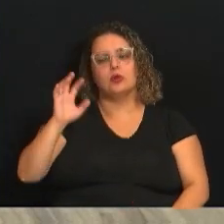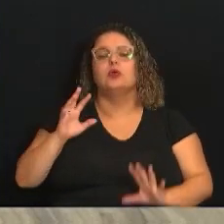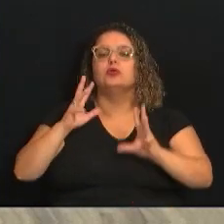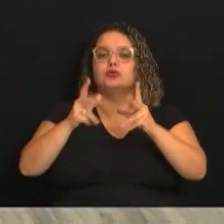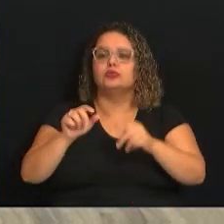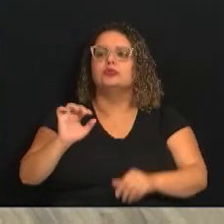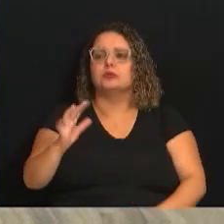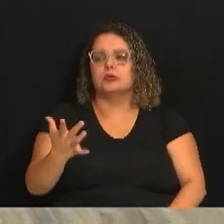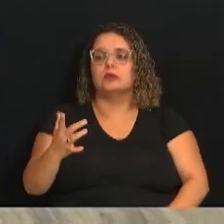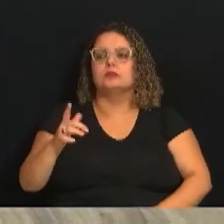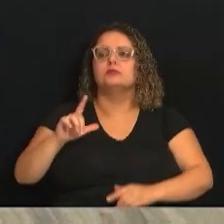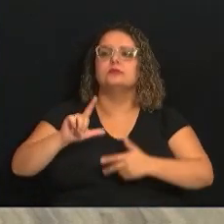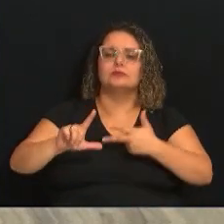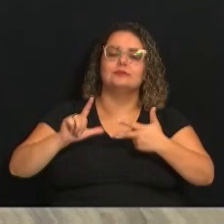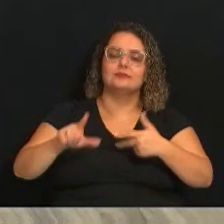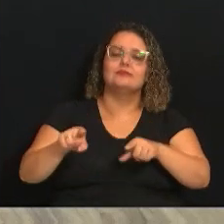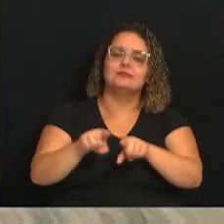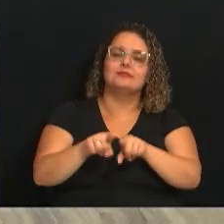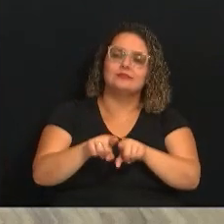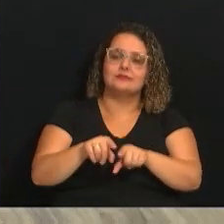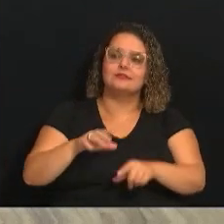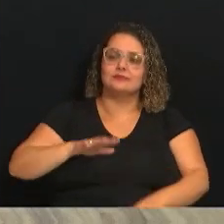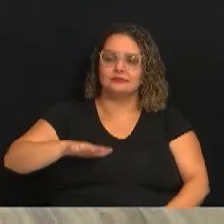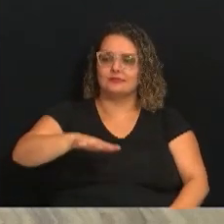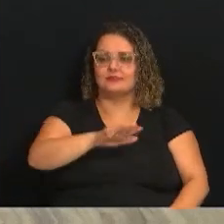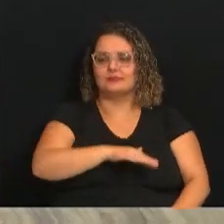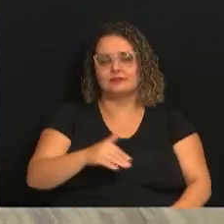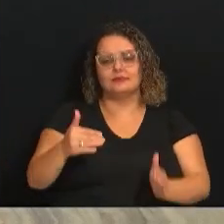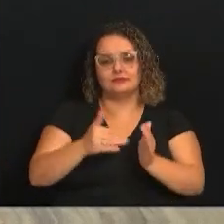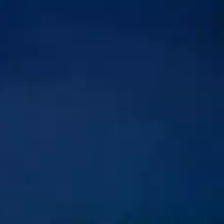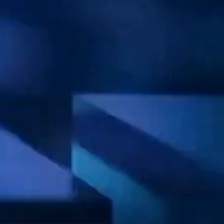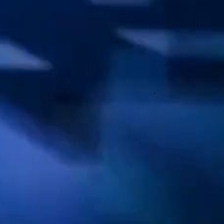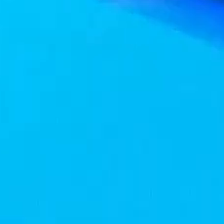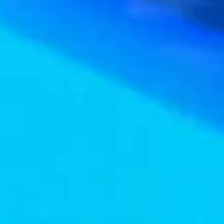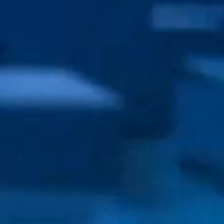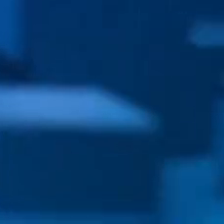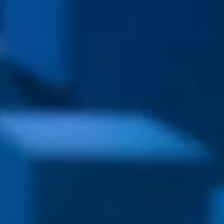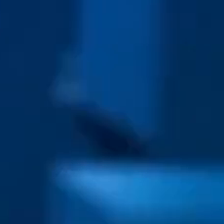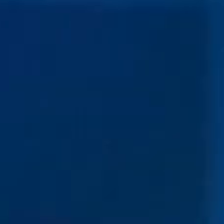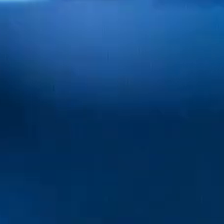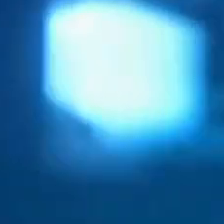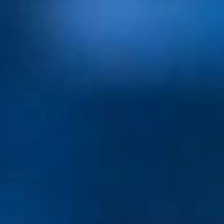tudo o que acontece aqui no Legislativo e também em nossa região. Até lá. Até.